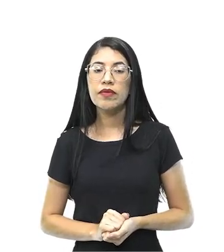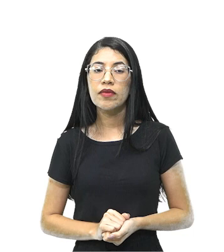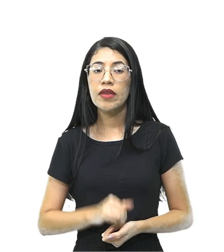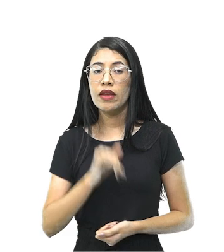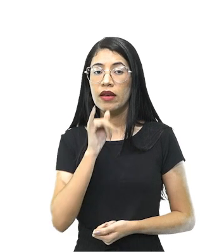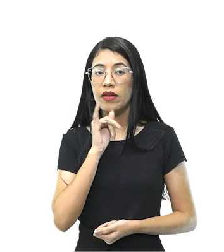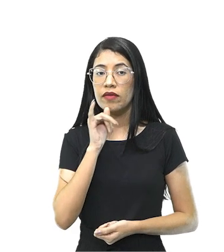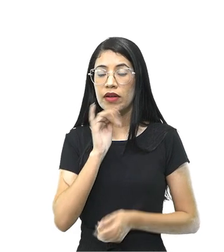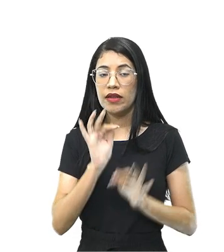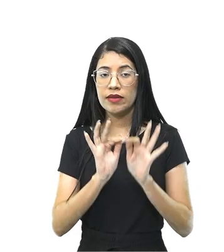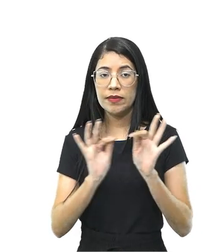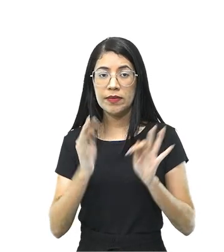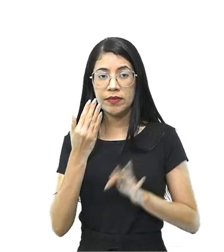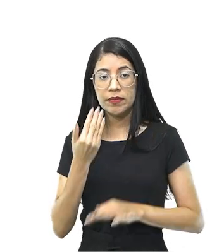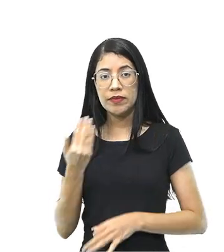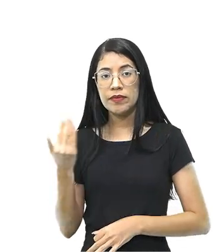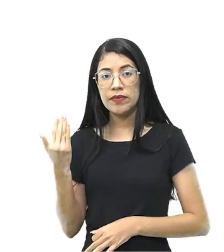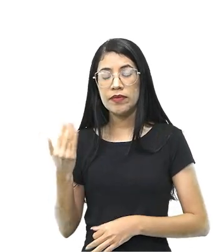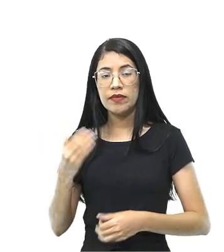Eles